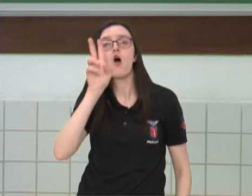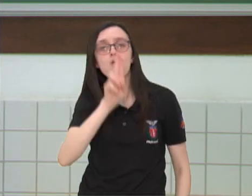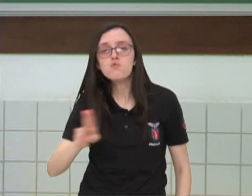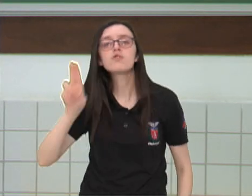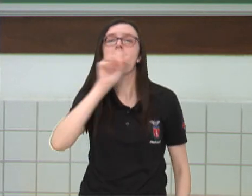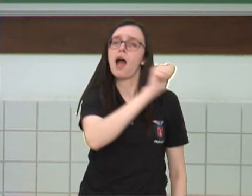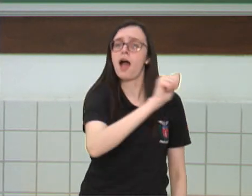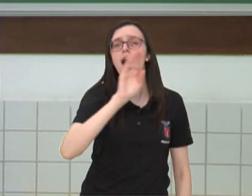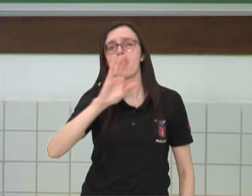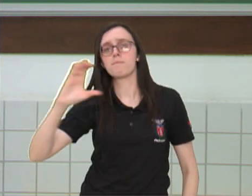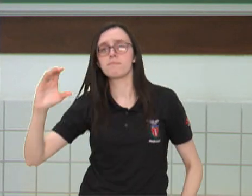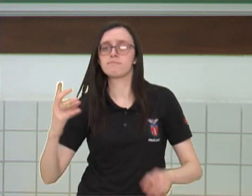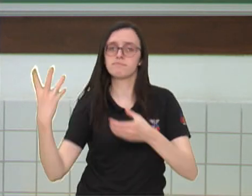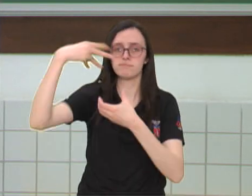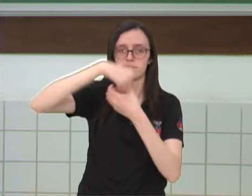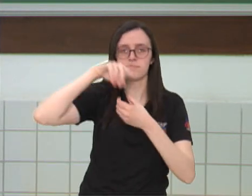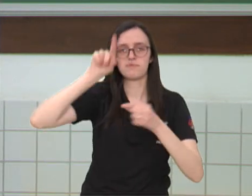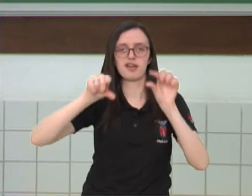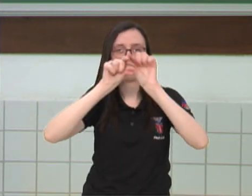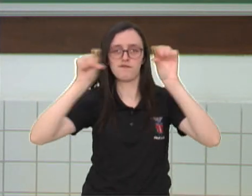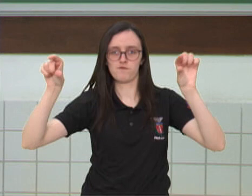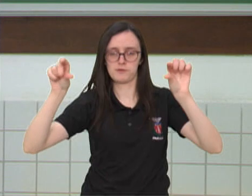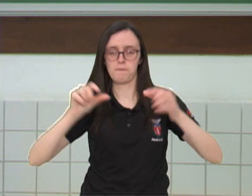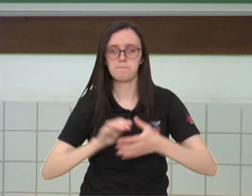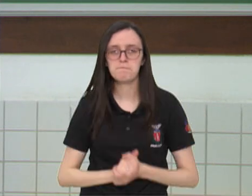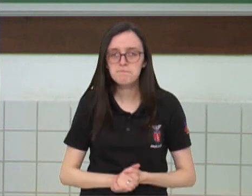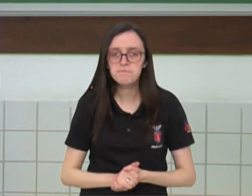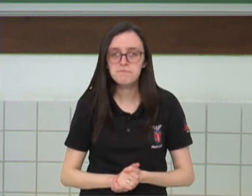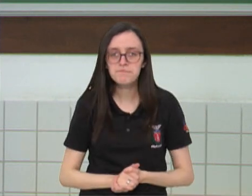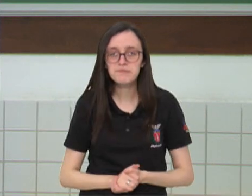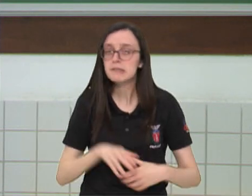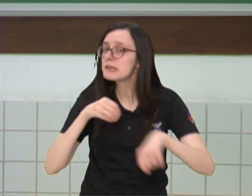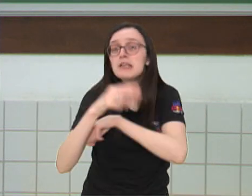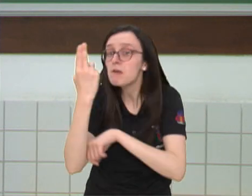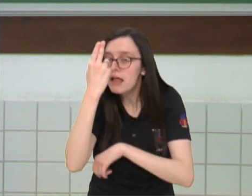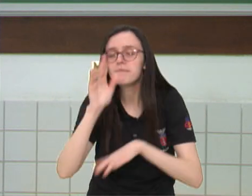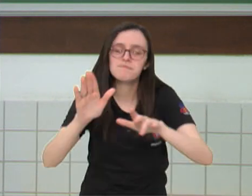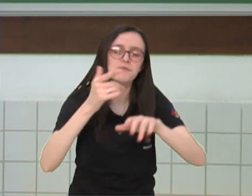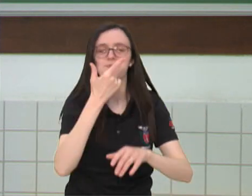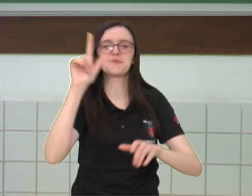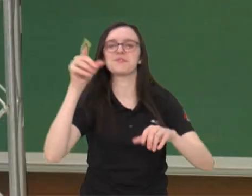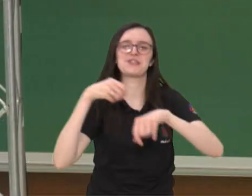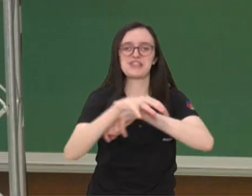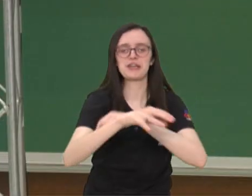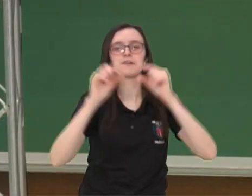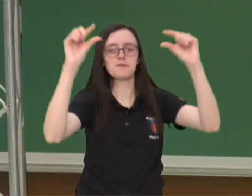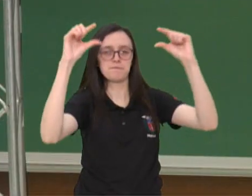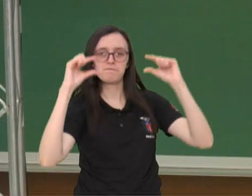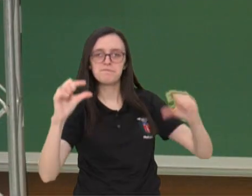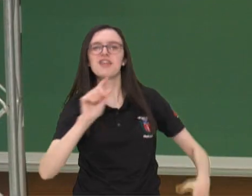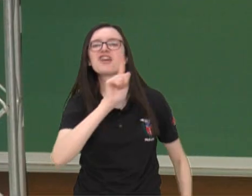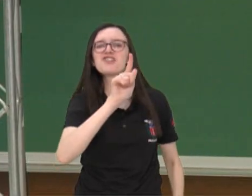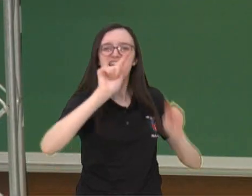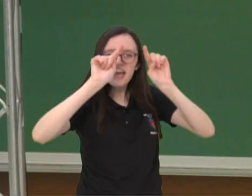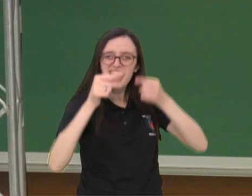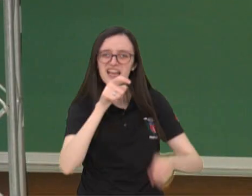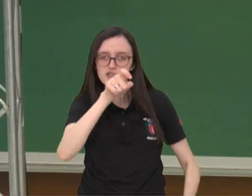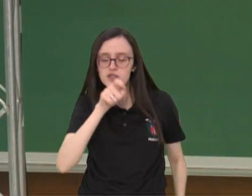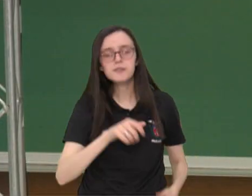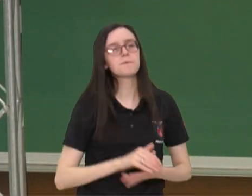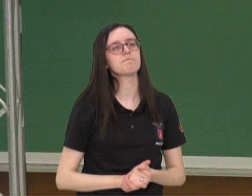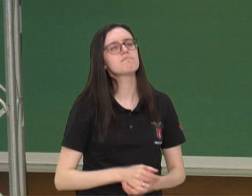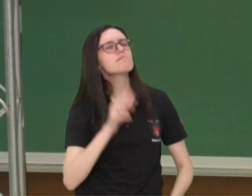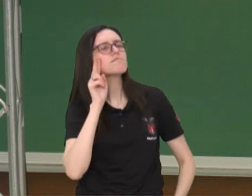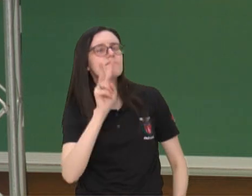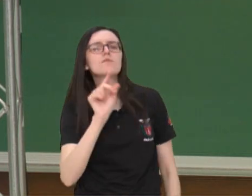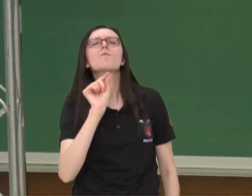a, b e c encontrados na função. E se dica não bastasse, mais uma. Na função g, eu